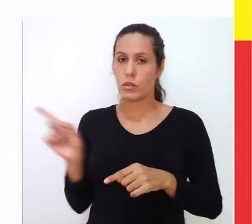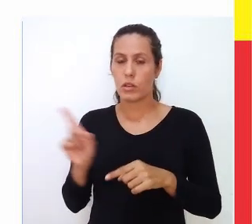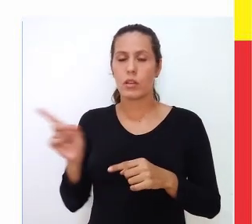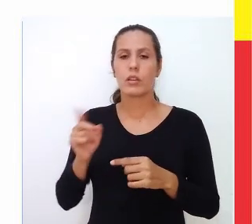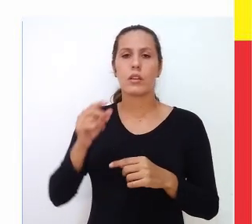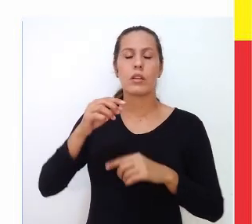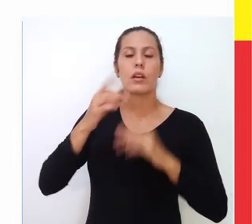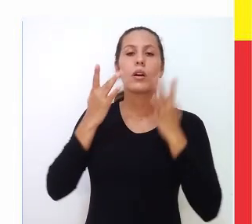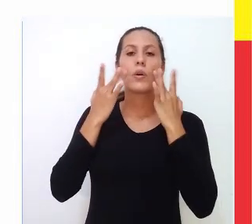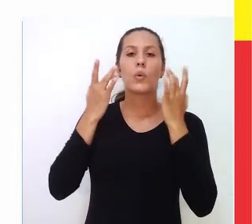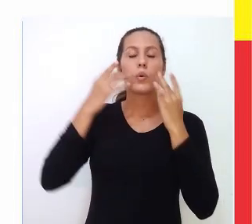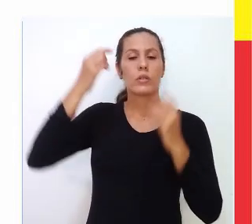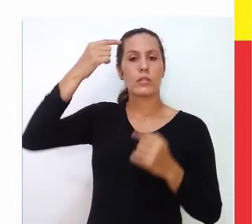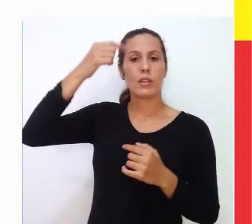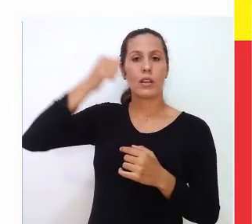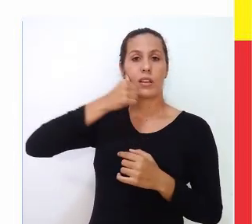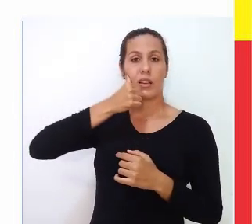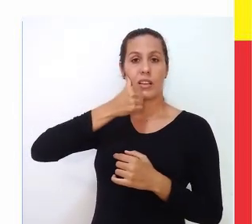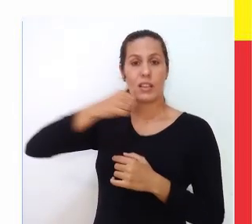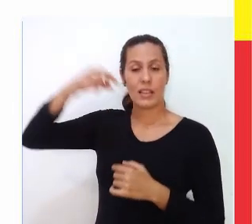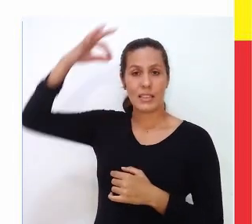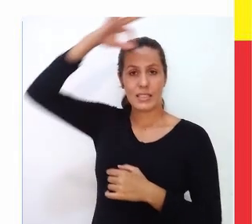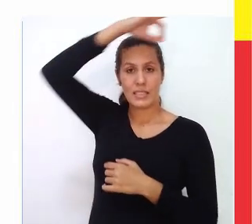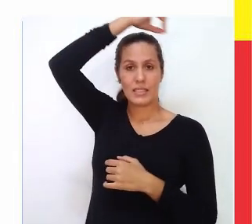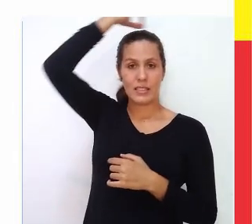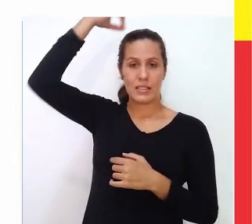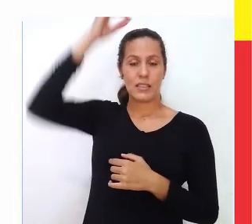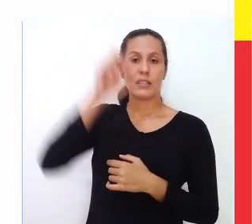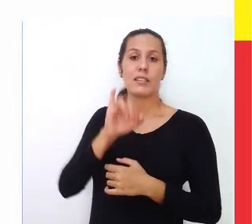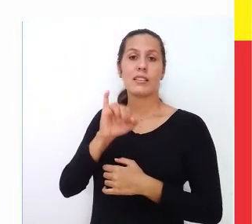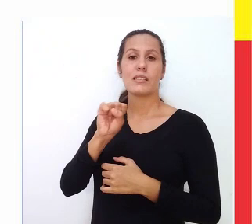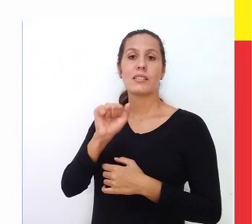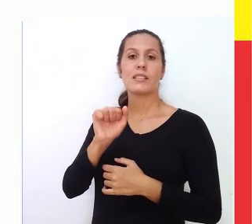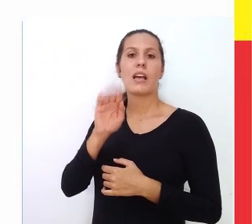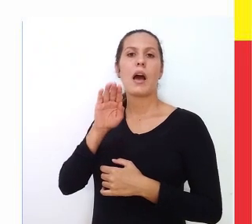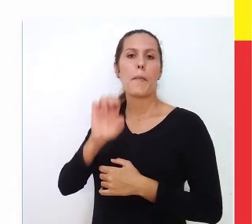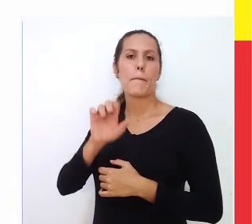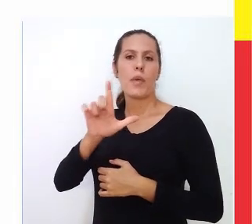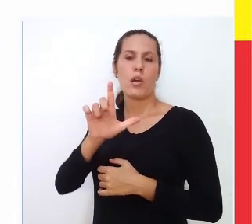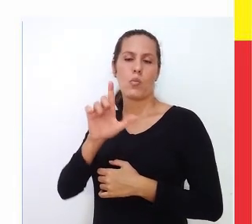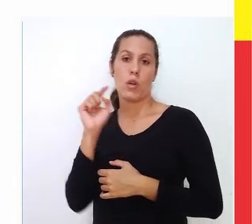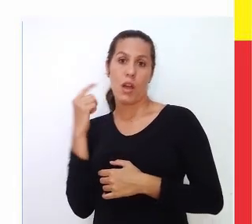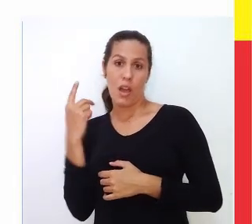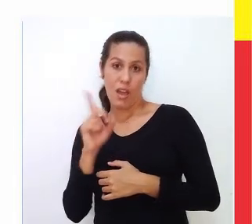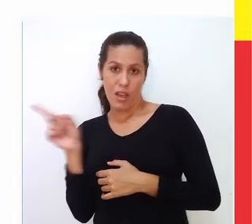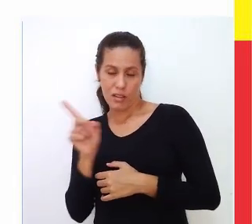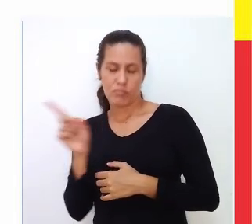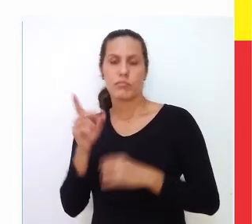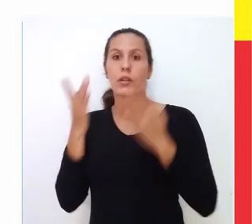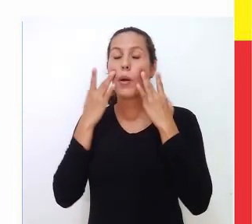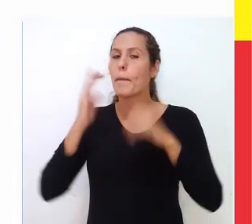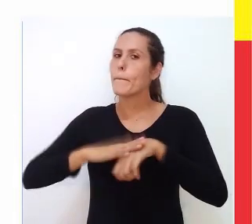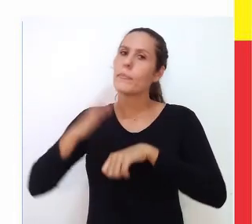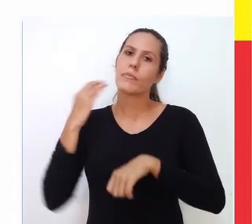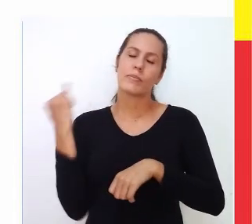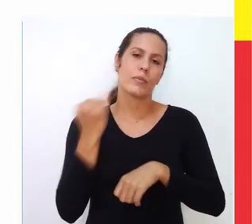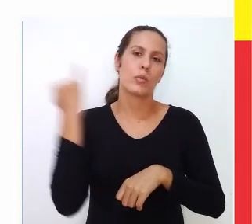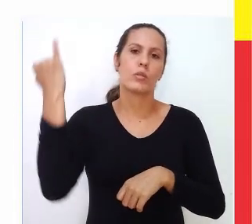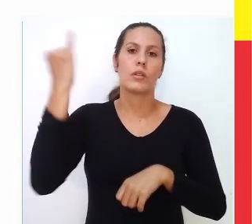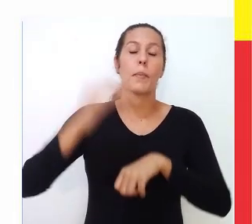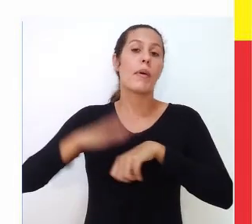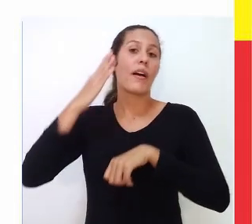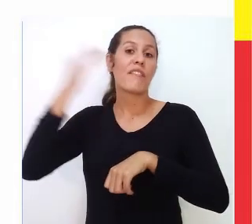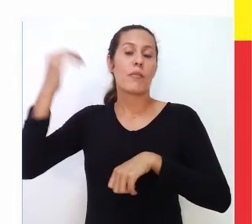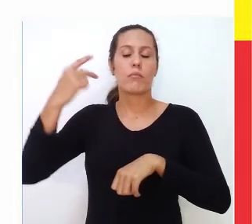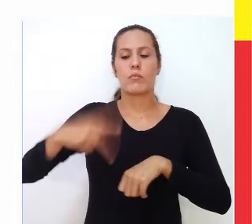é do Teatro de Santa Isabel, que é um dos teatros mais importantes e mais conhecidos de Recife.